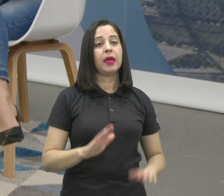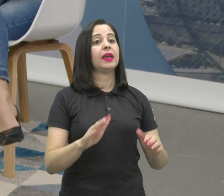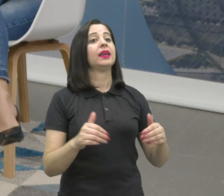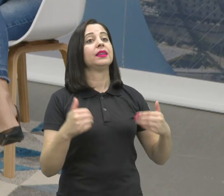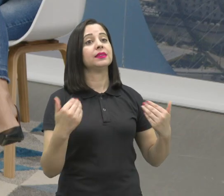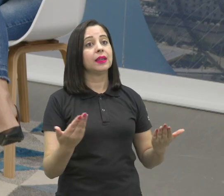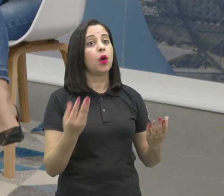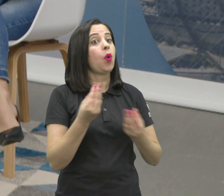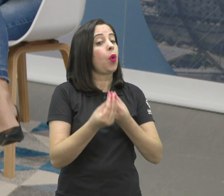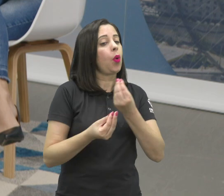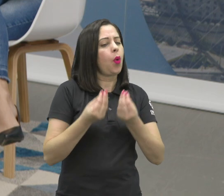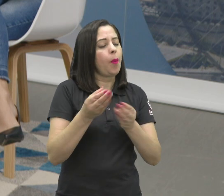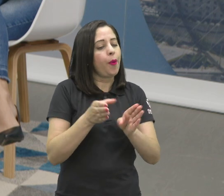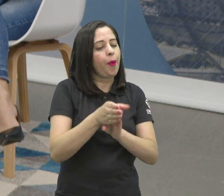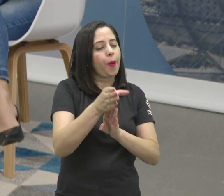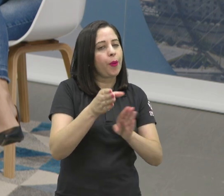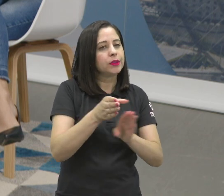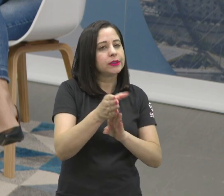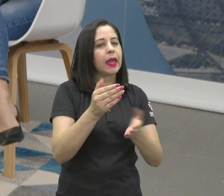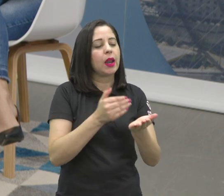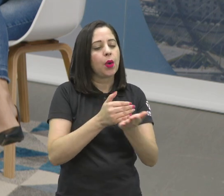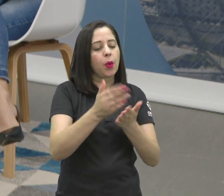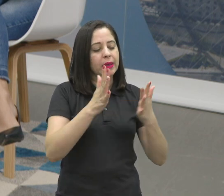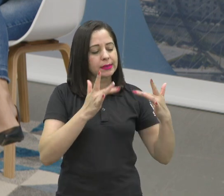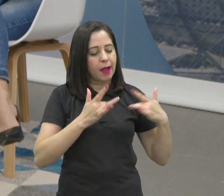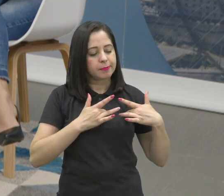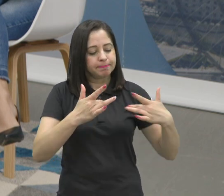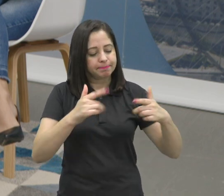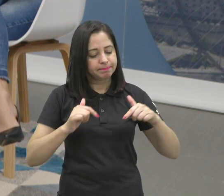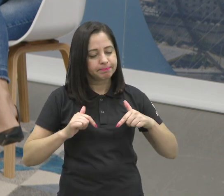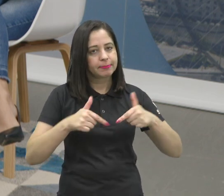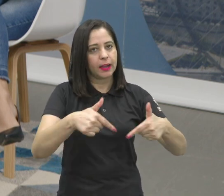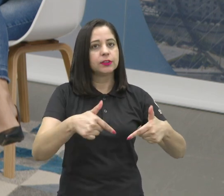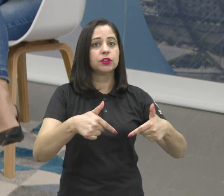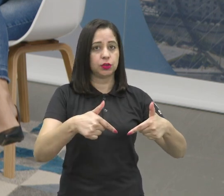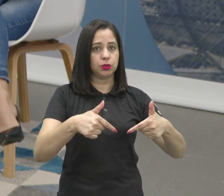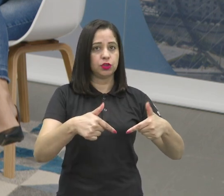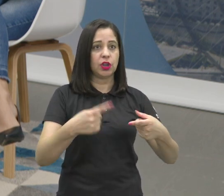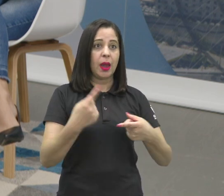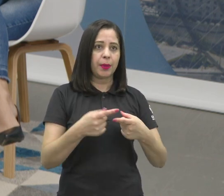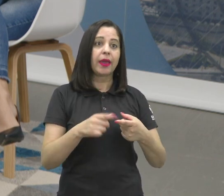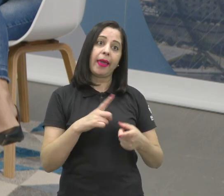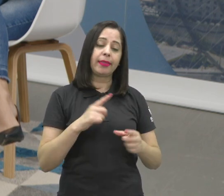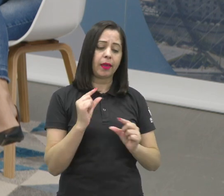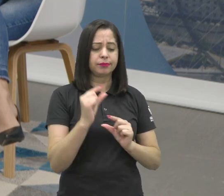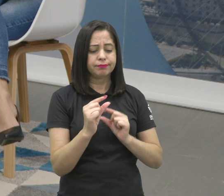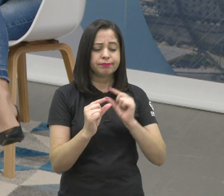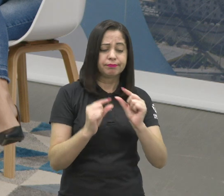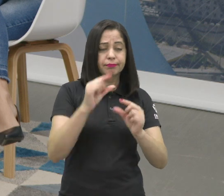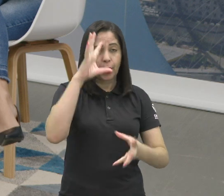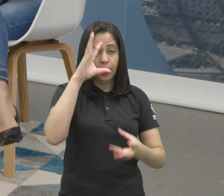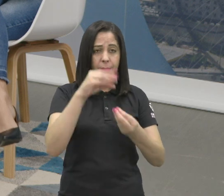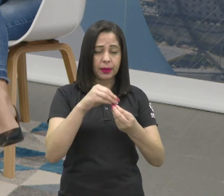diria ali para a pessoa ela começar a ter uma atitude solidária, que também tem de ser, é um processo formiguinha, né, para ela entender